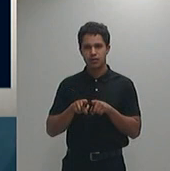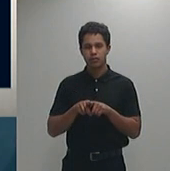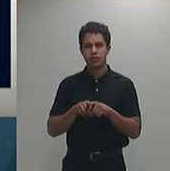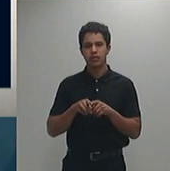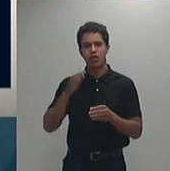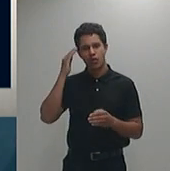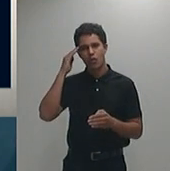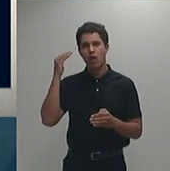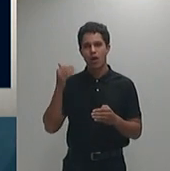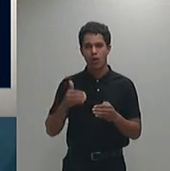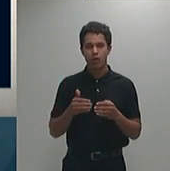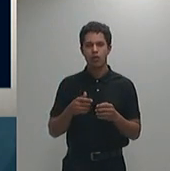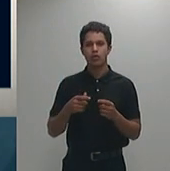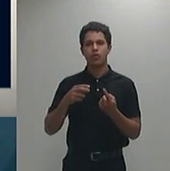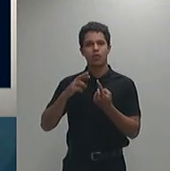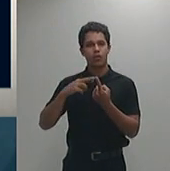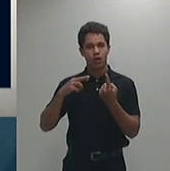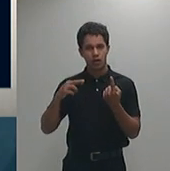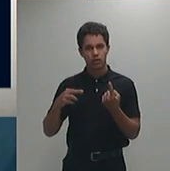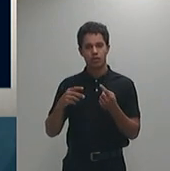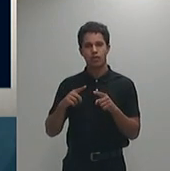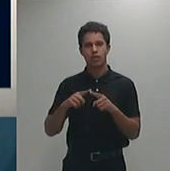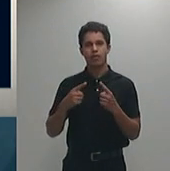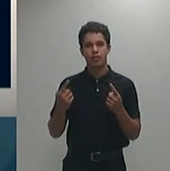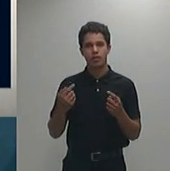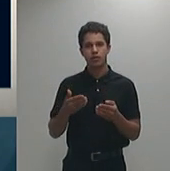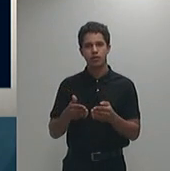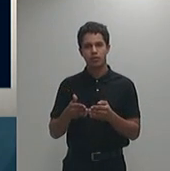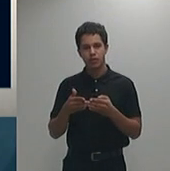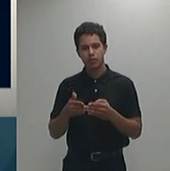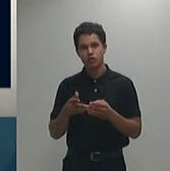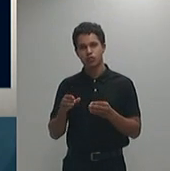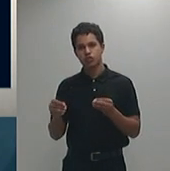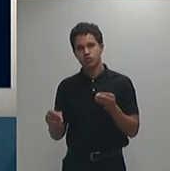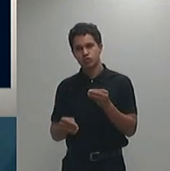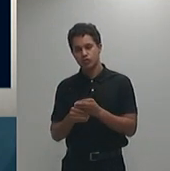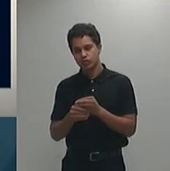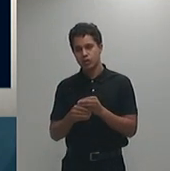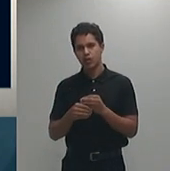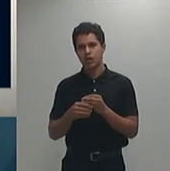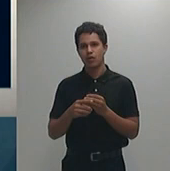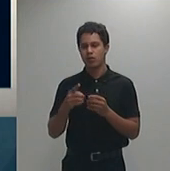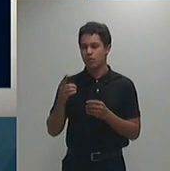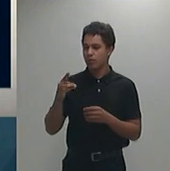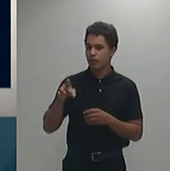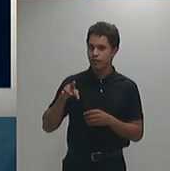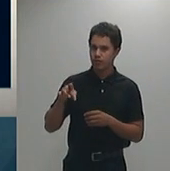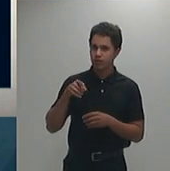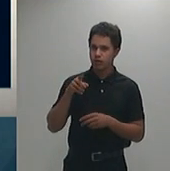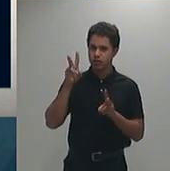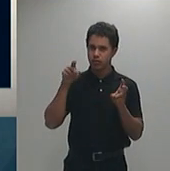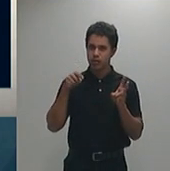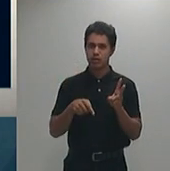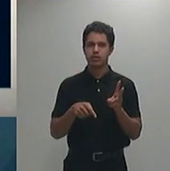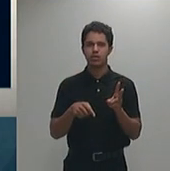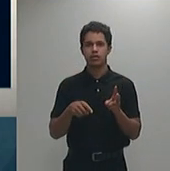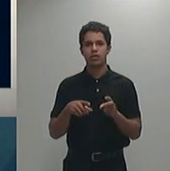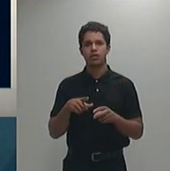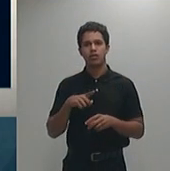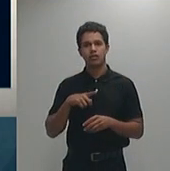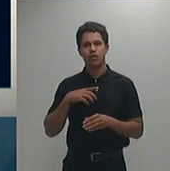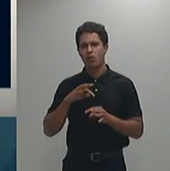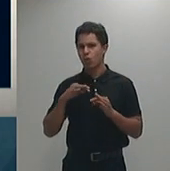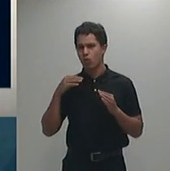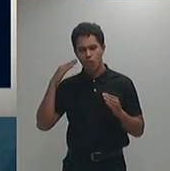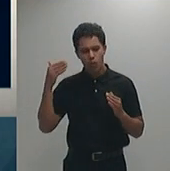de acordo com o eminente relator mas vou me permitir Juntar uma página sobre essa questão estou de pleno acordo